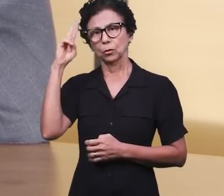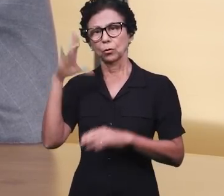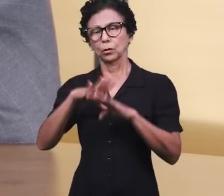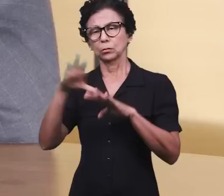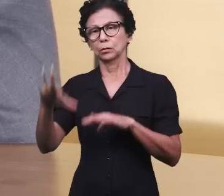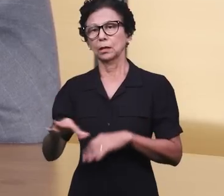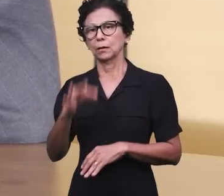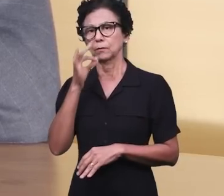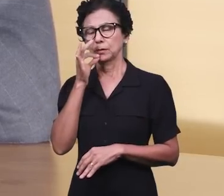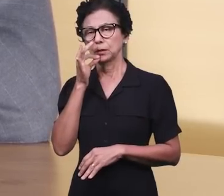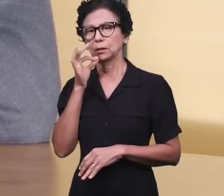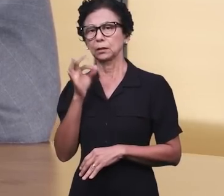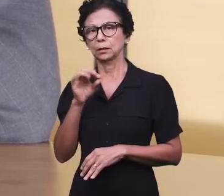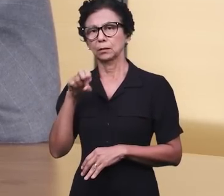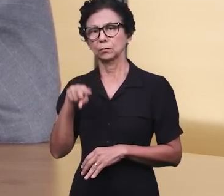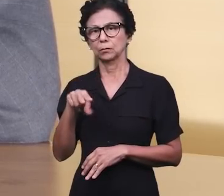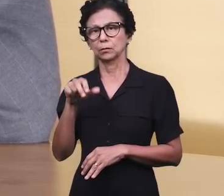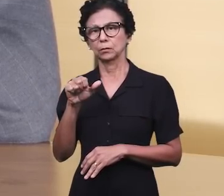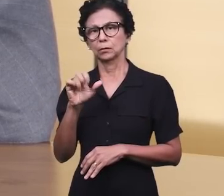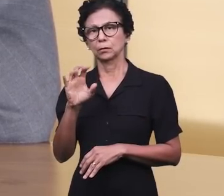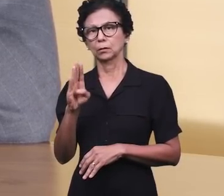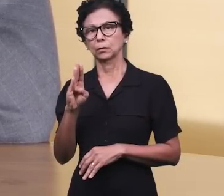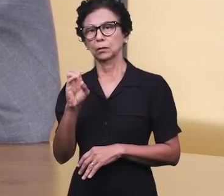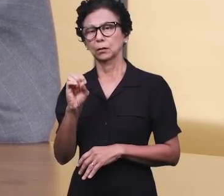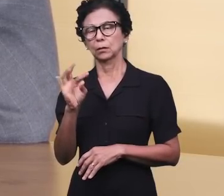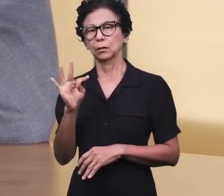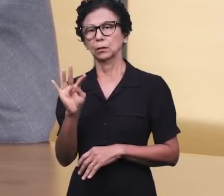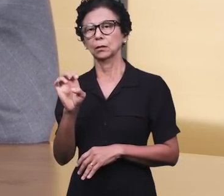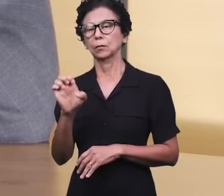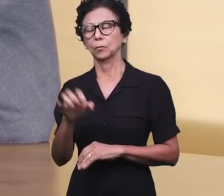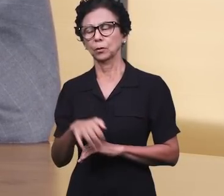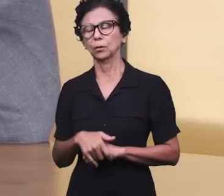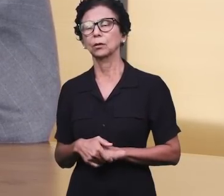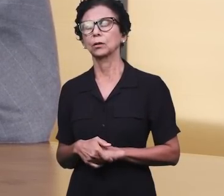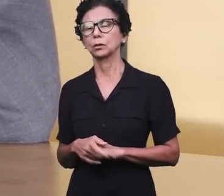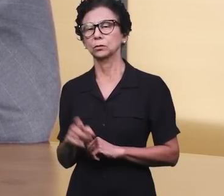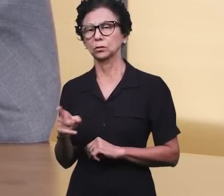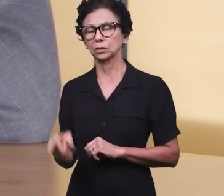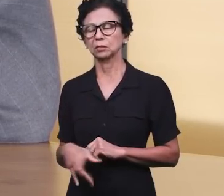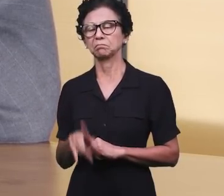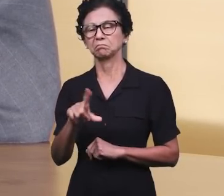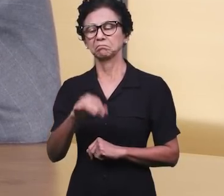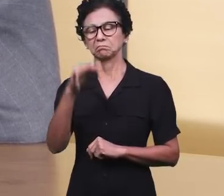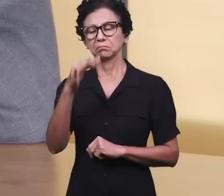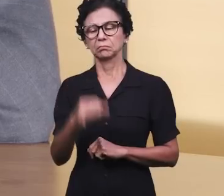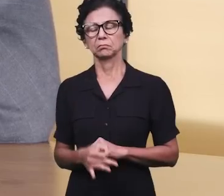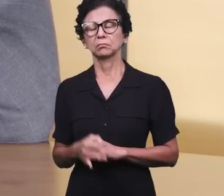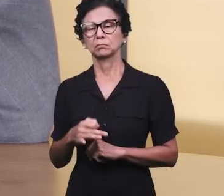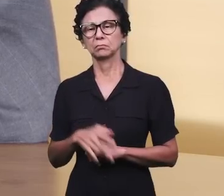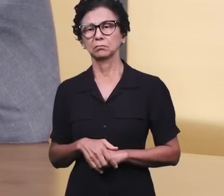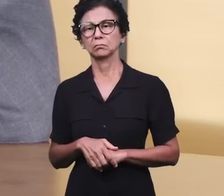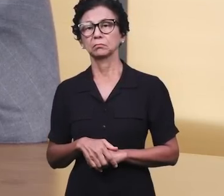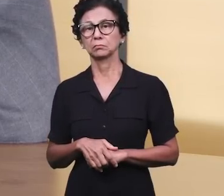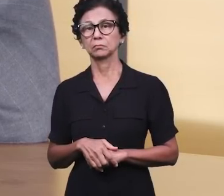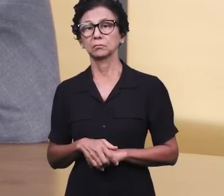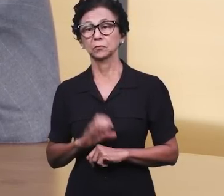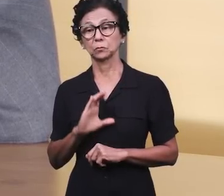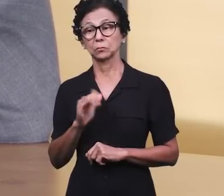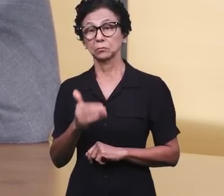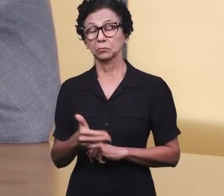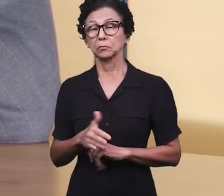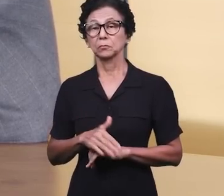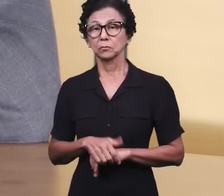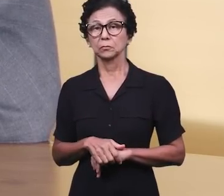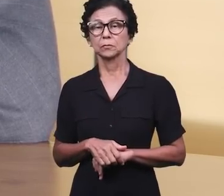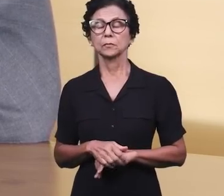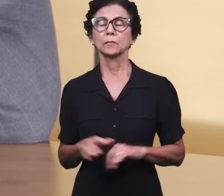né? E temos muitos servos também nos nossos dias, crianças pequenas, vários exemplos, a escola bíblica está aí